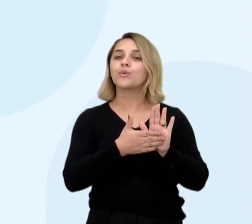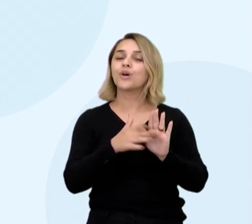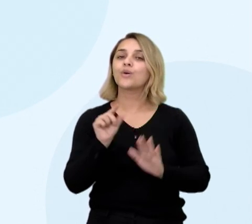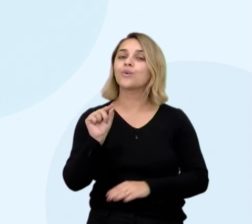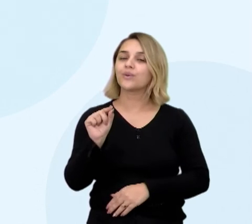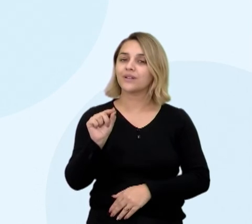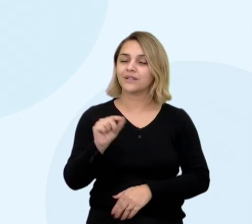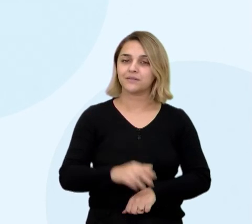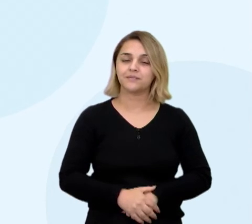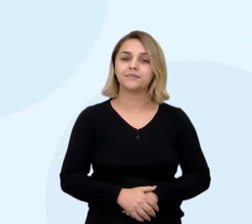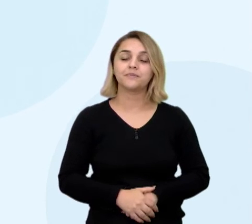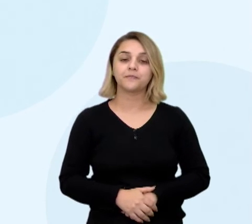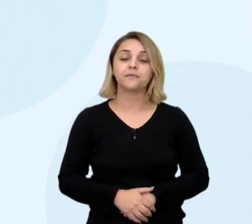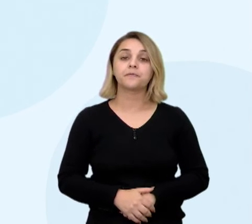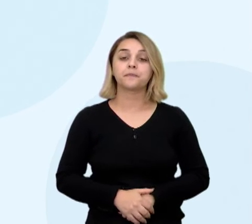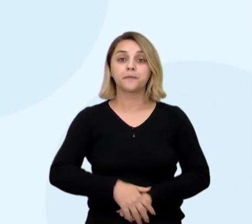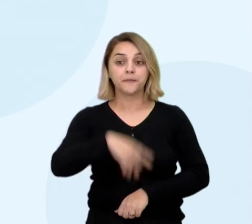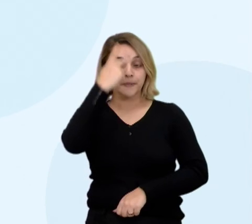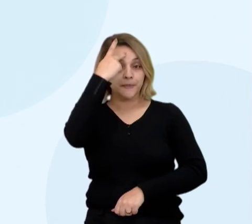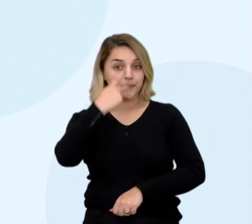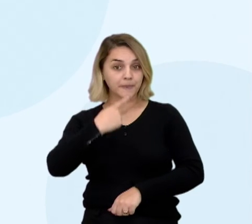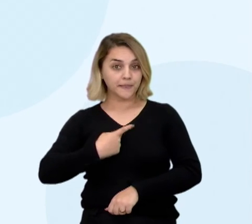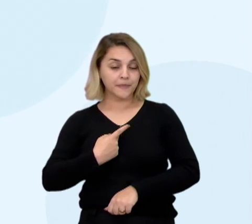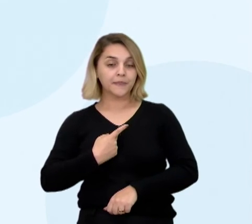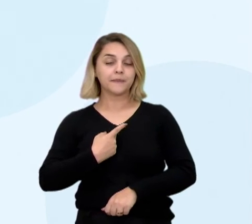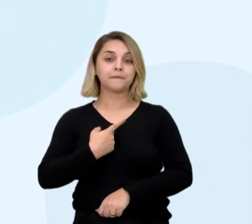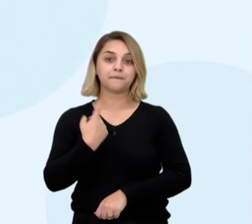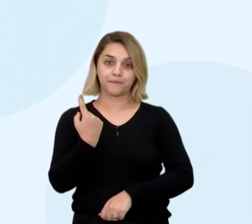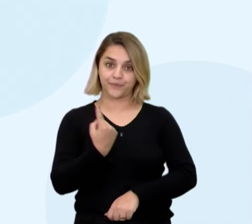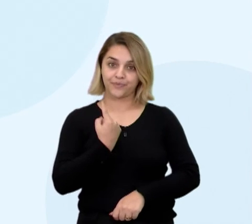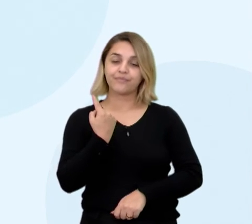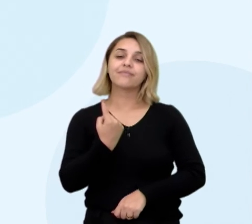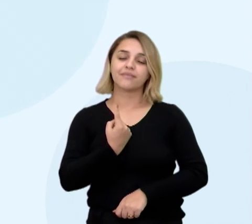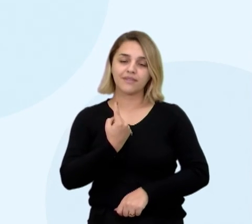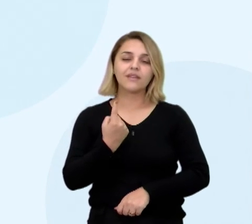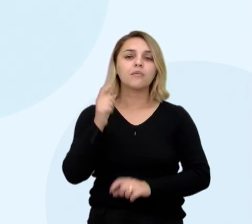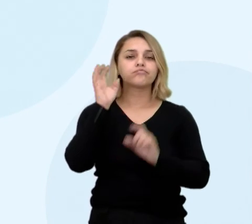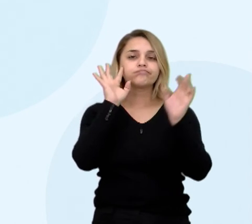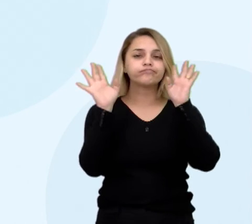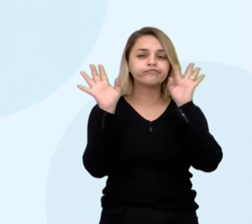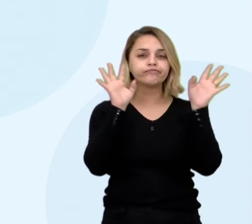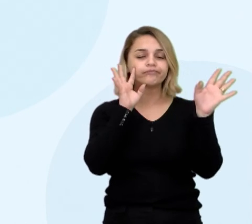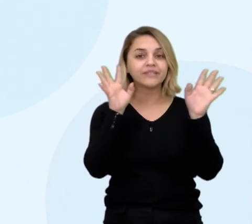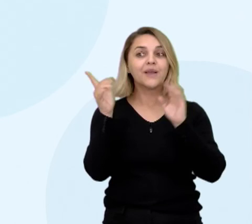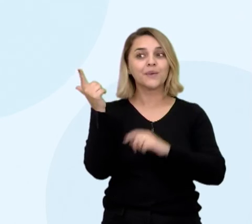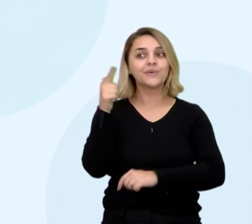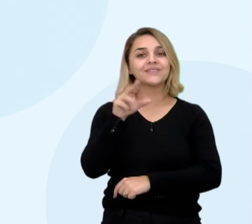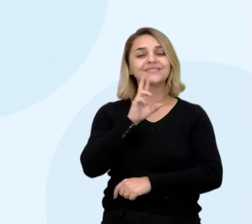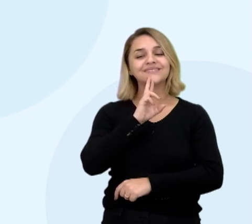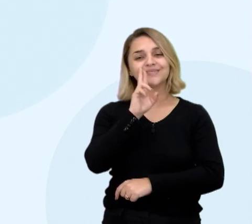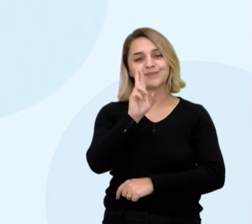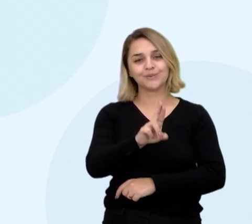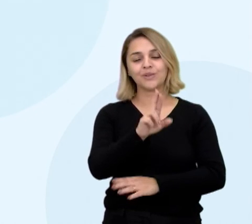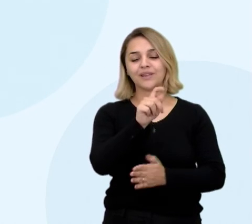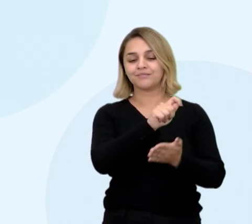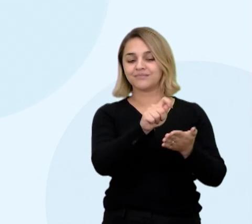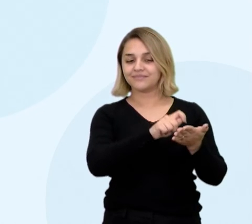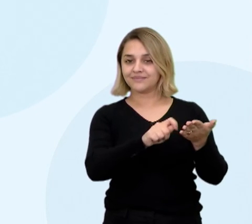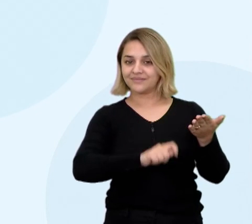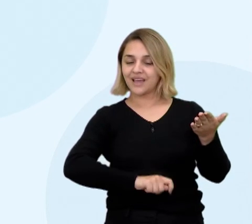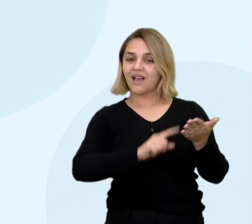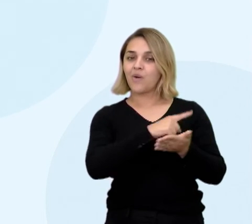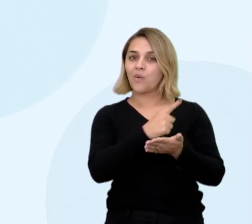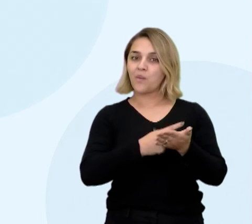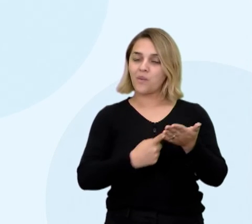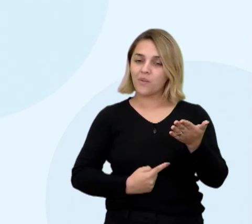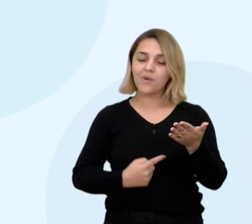seguinte: individualmente, reflita para responder e registrar no caderno qual